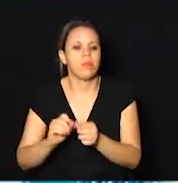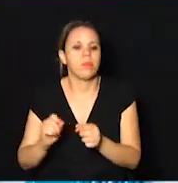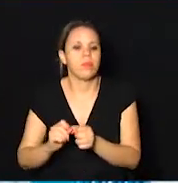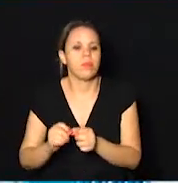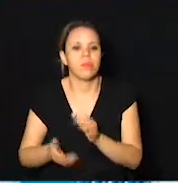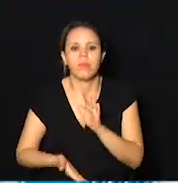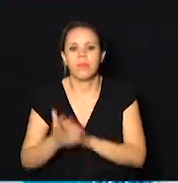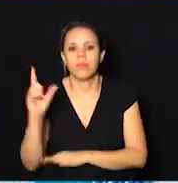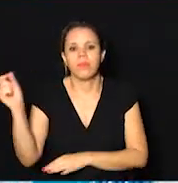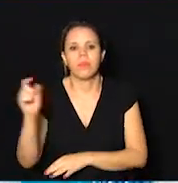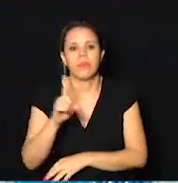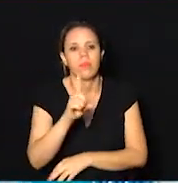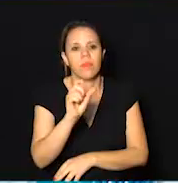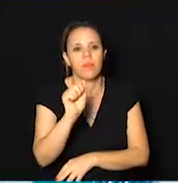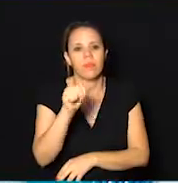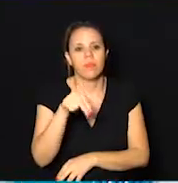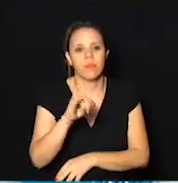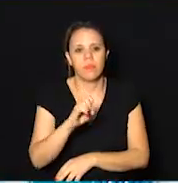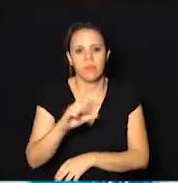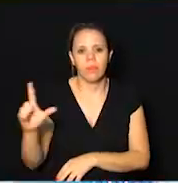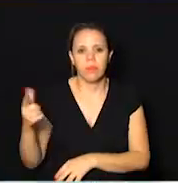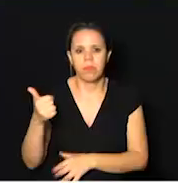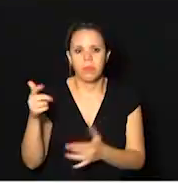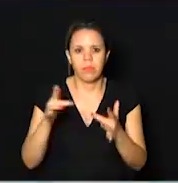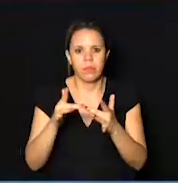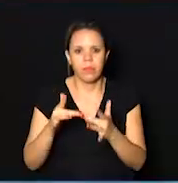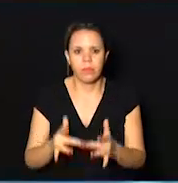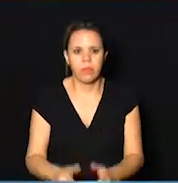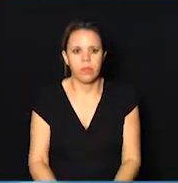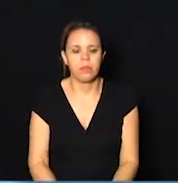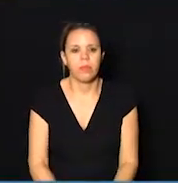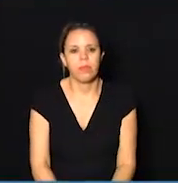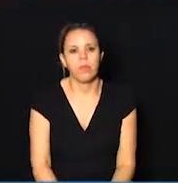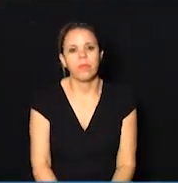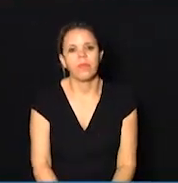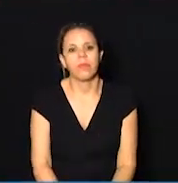quando a gente tava indo embora daniel chegou foi meu primeiro contato maior